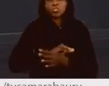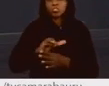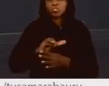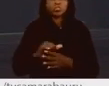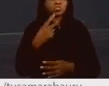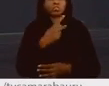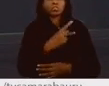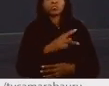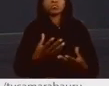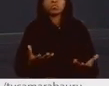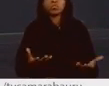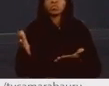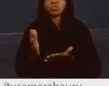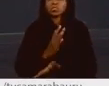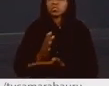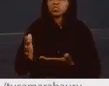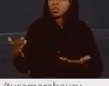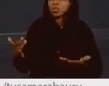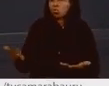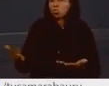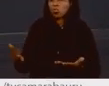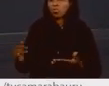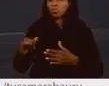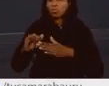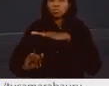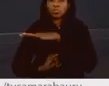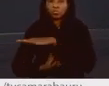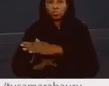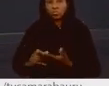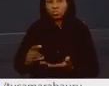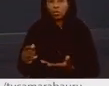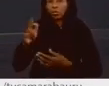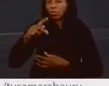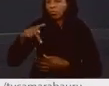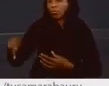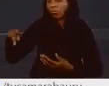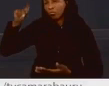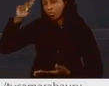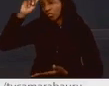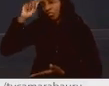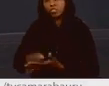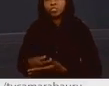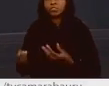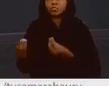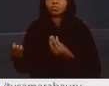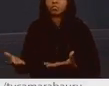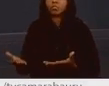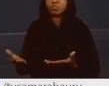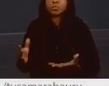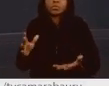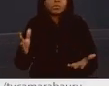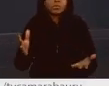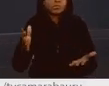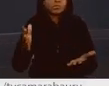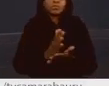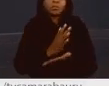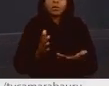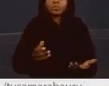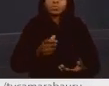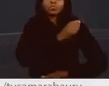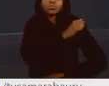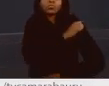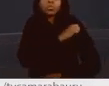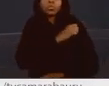que deixou a critério do professor decidir qual seria a sua estratégia. Então, tem aluno que tem suspensão de aula, que